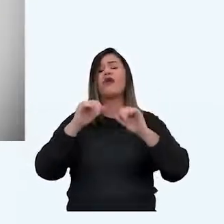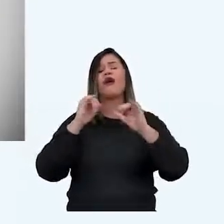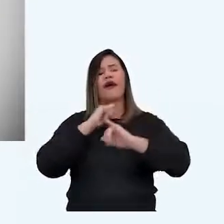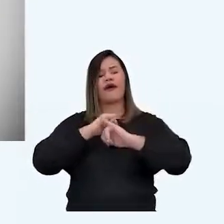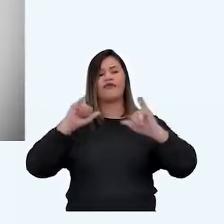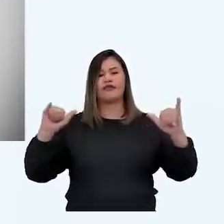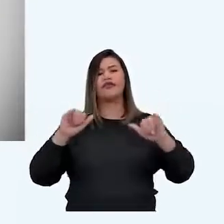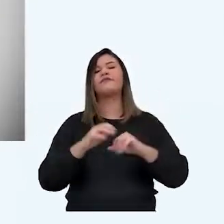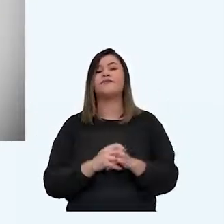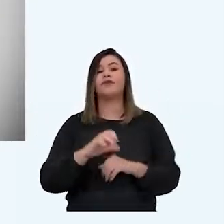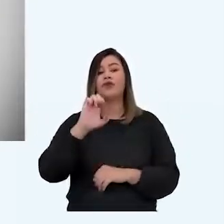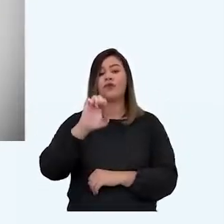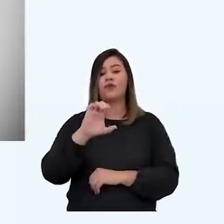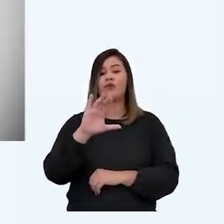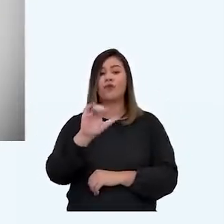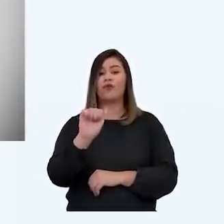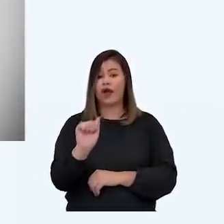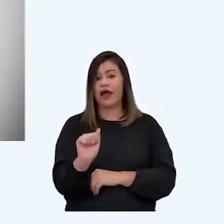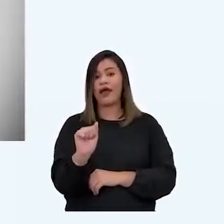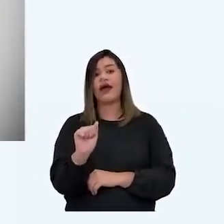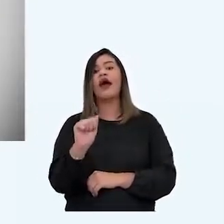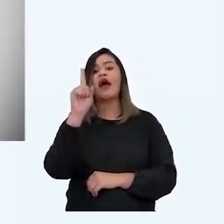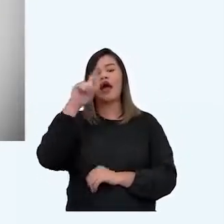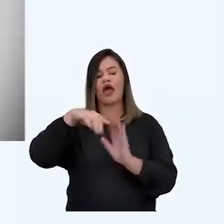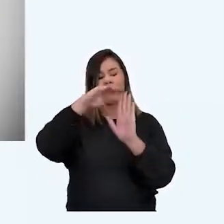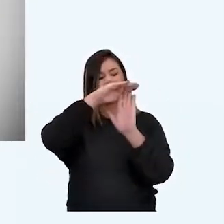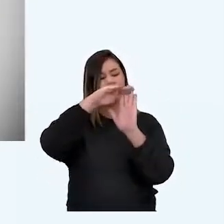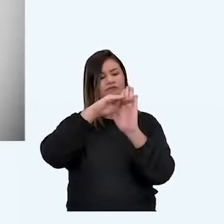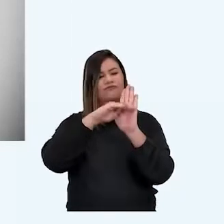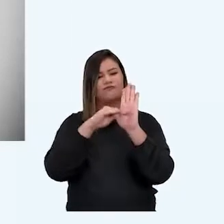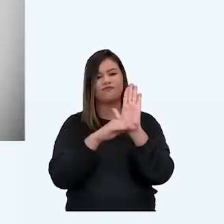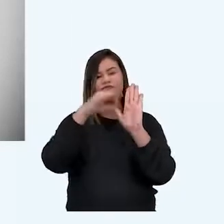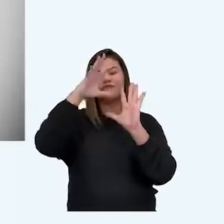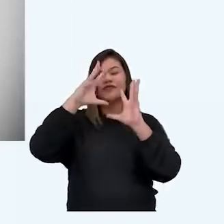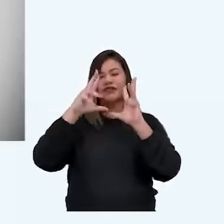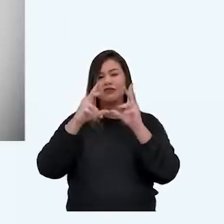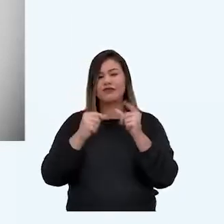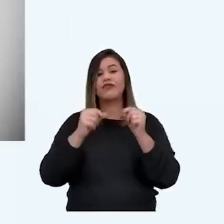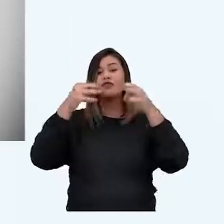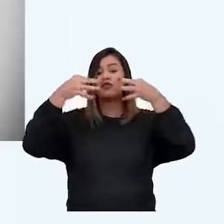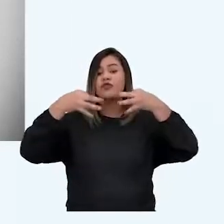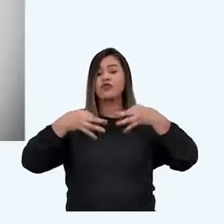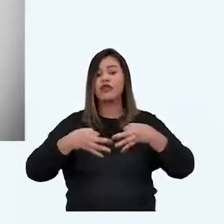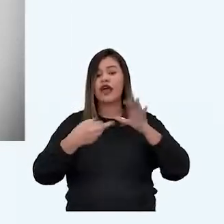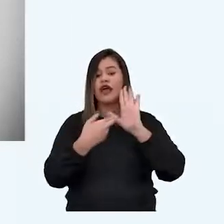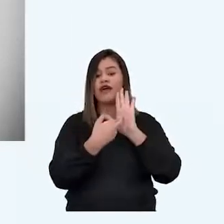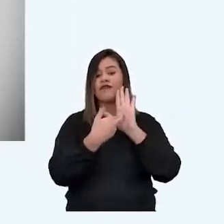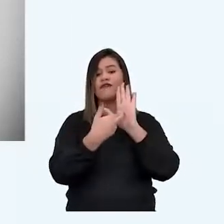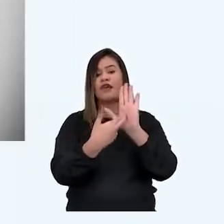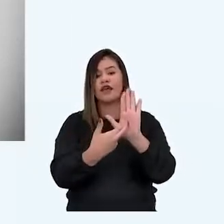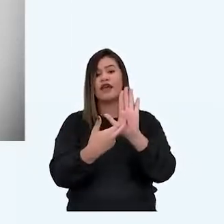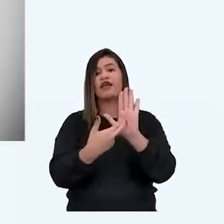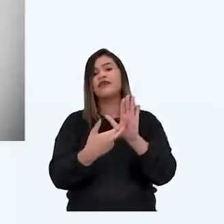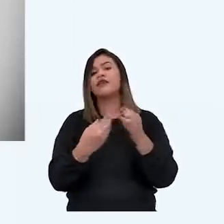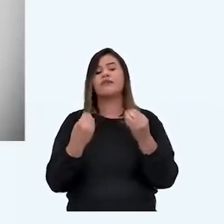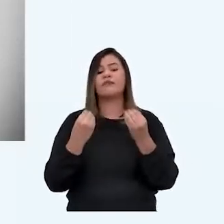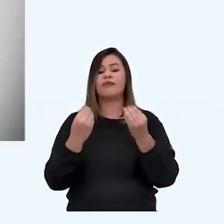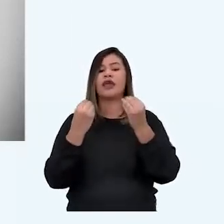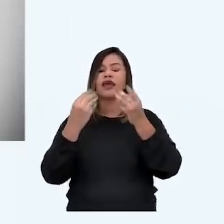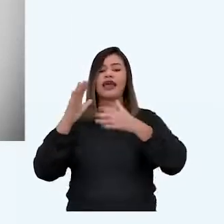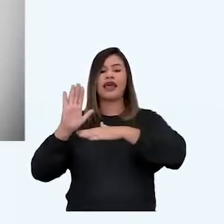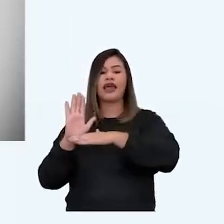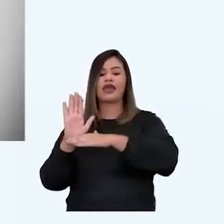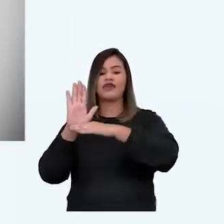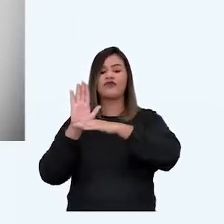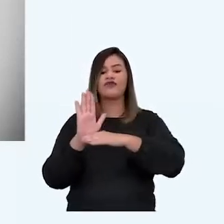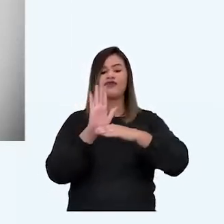O Estatuto da Criança e do Adolescente é um guia completo, uma referência. E você, educador, pode ajudar